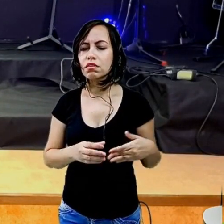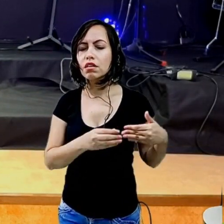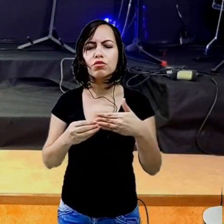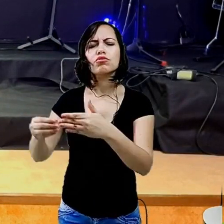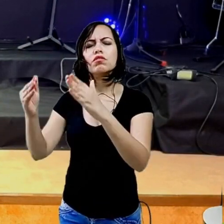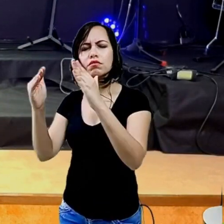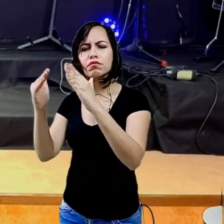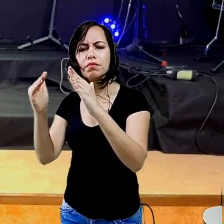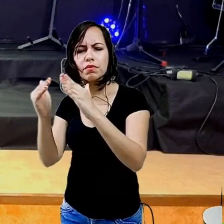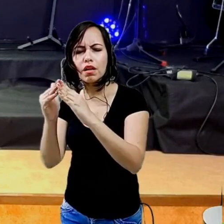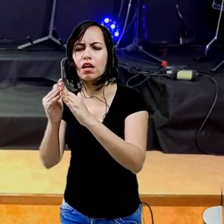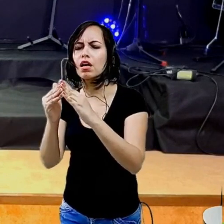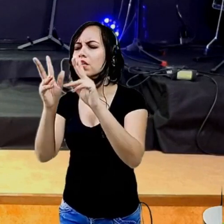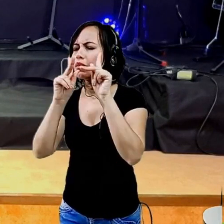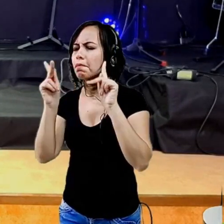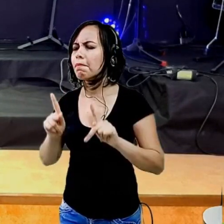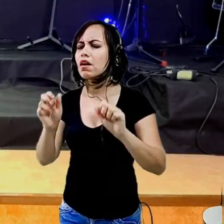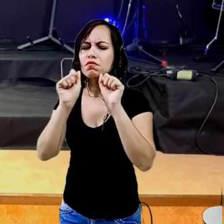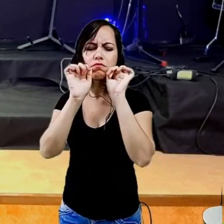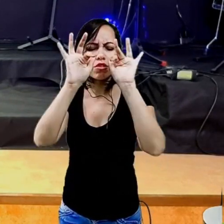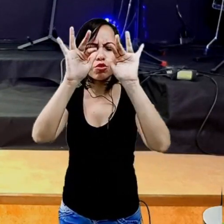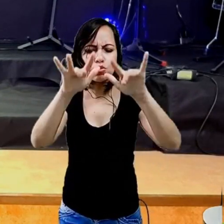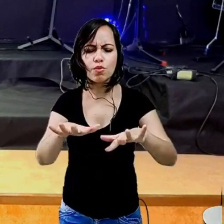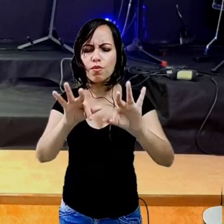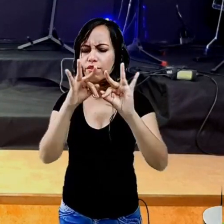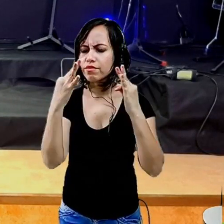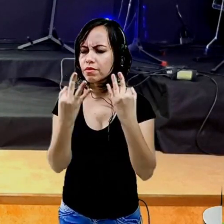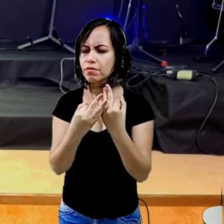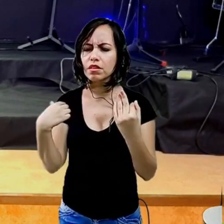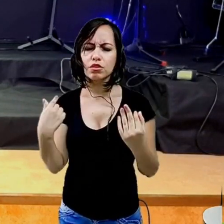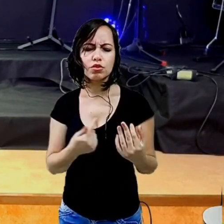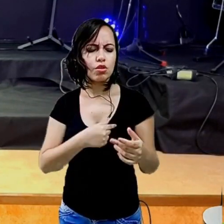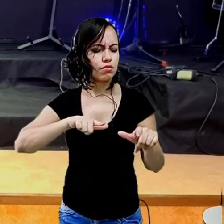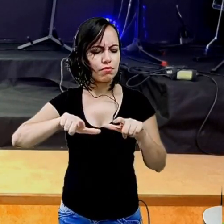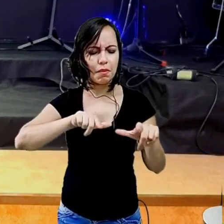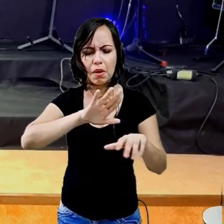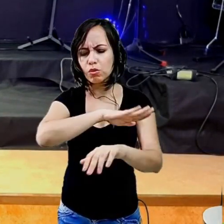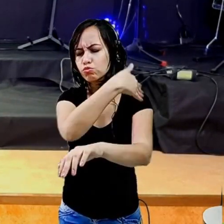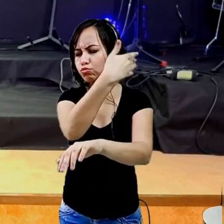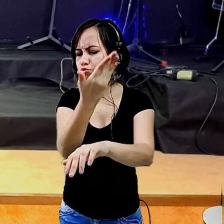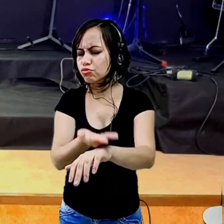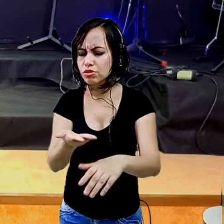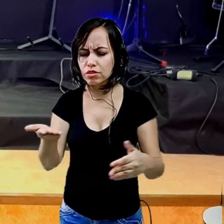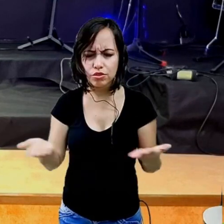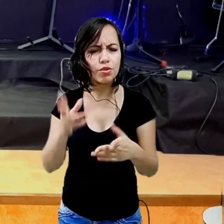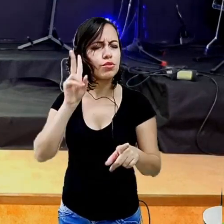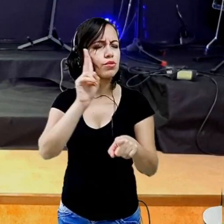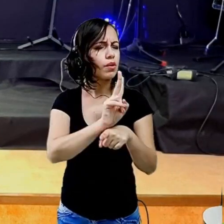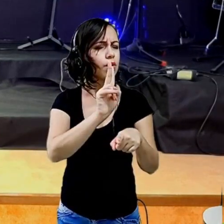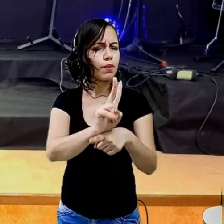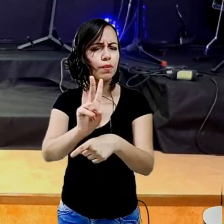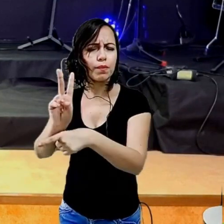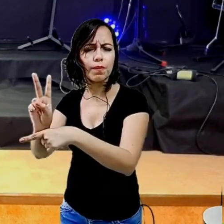Tua paz, nossa família, durante toda a nossa atividade hoje, Senhor. Cuida de nós,